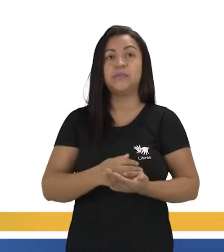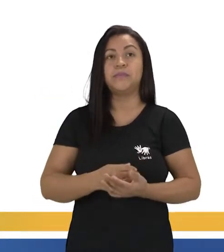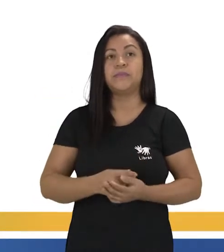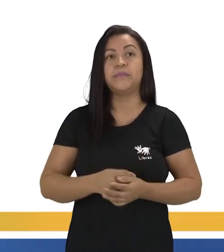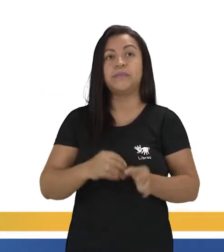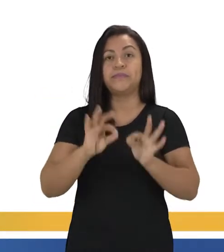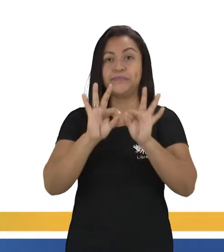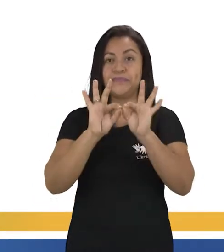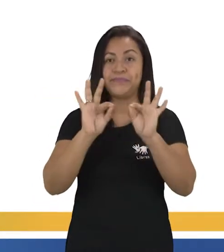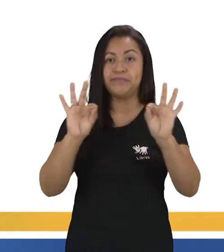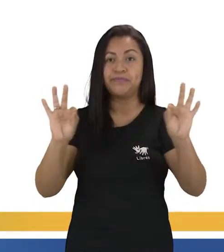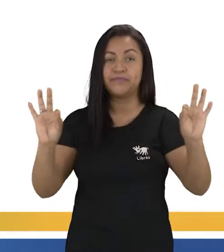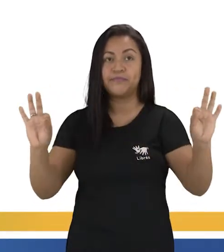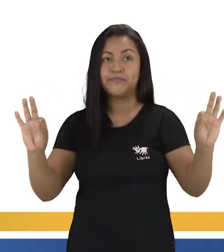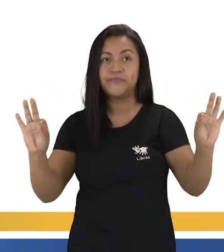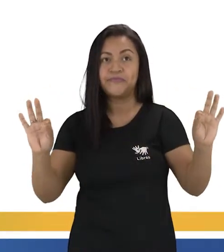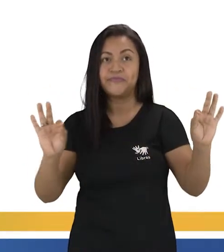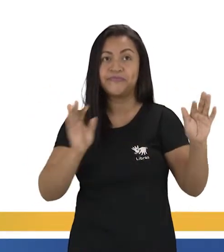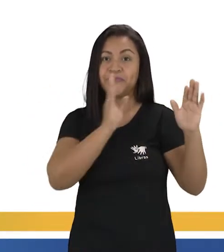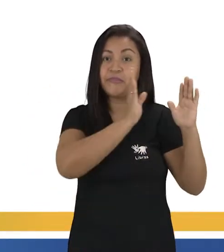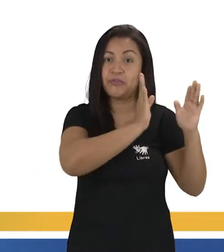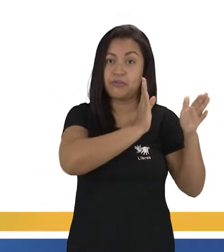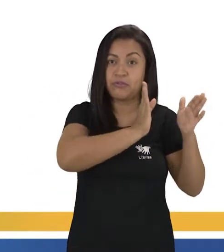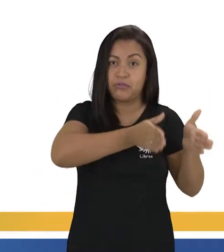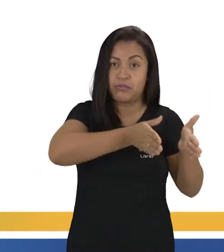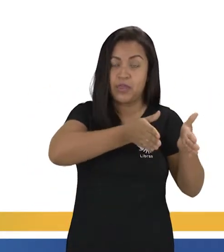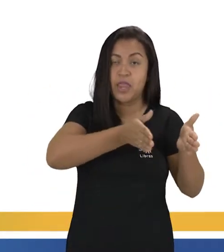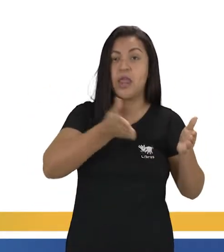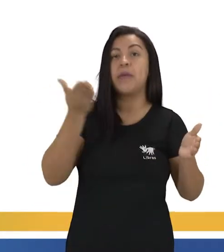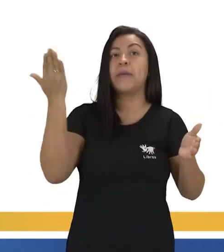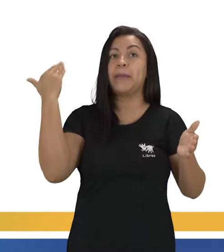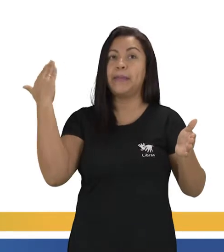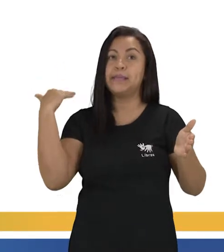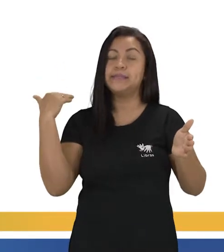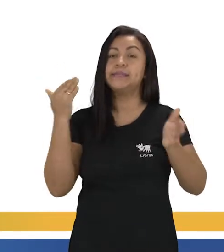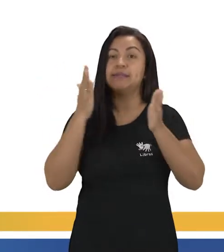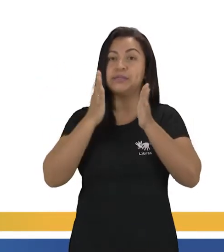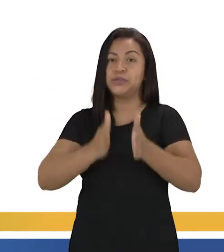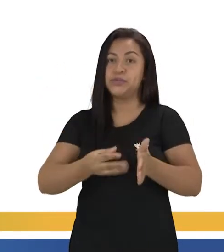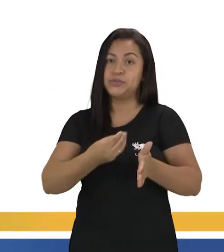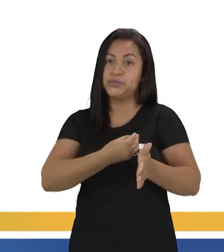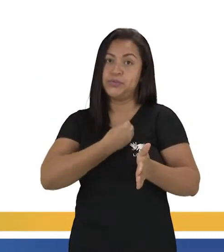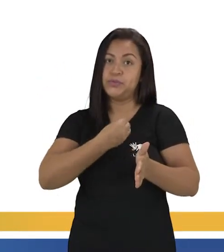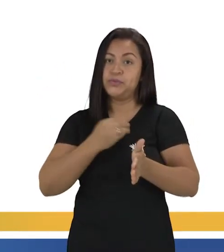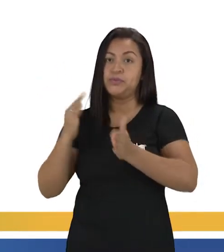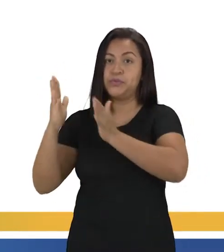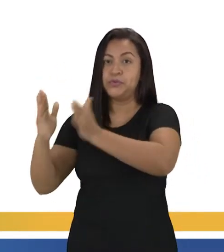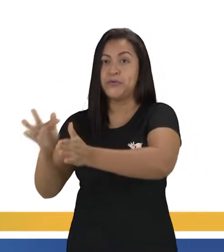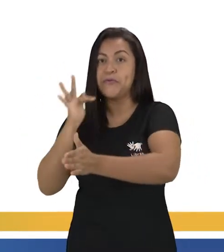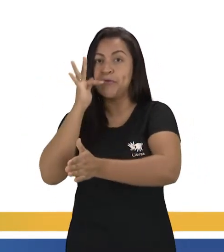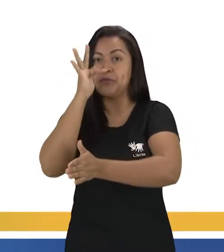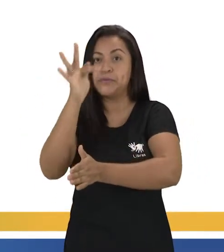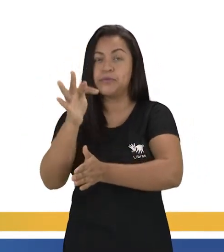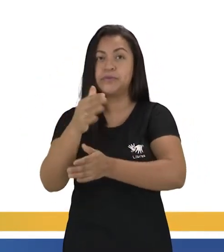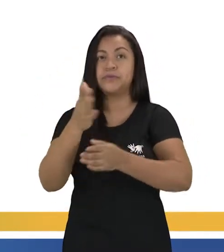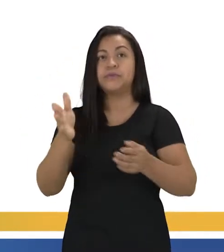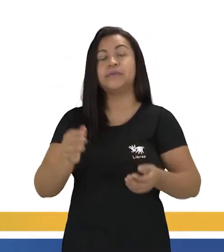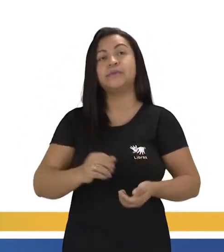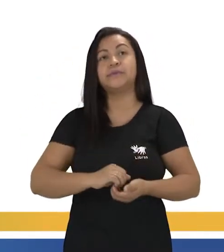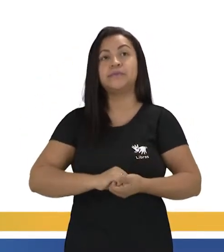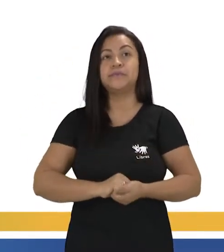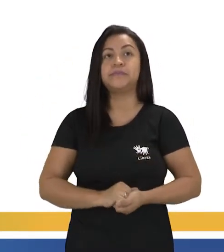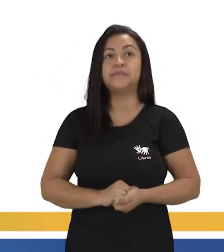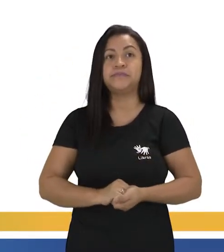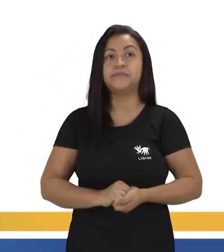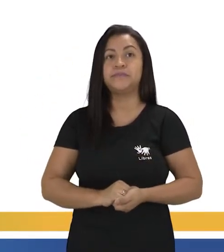temporal. Você tem lá past, present e future. E lá no meio nós temos o present. E um pouco